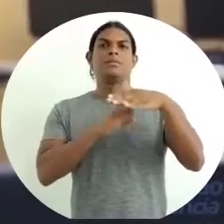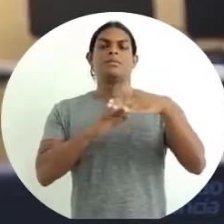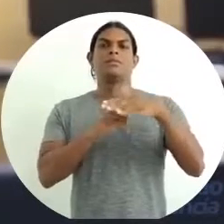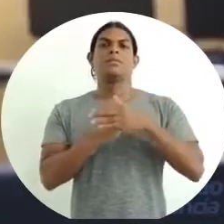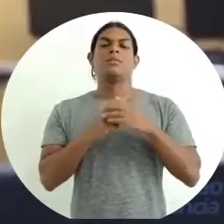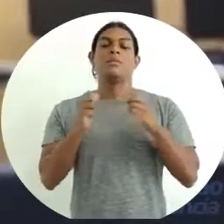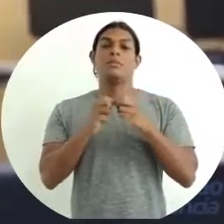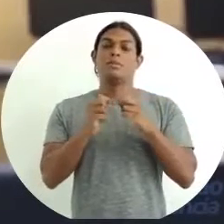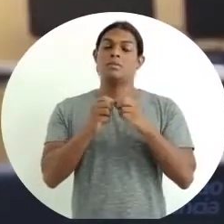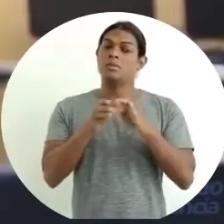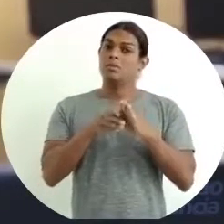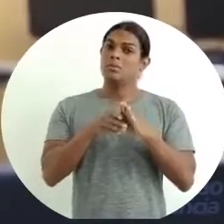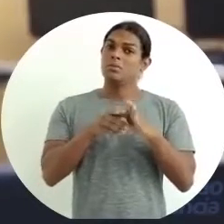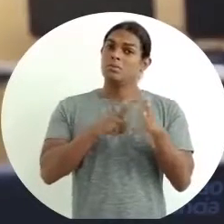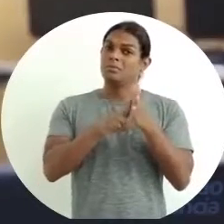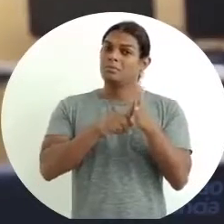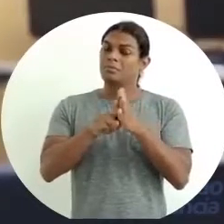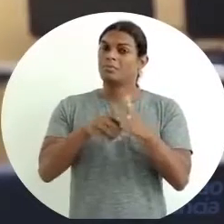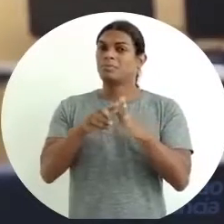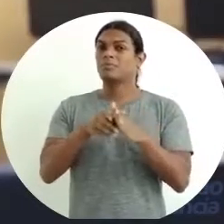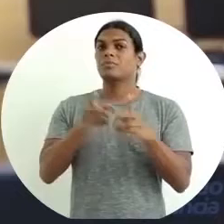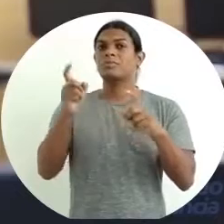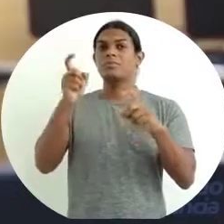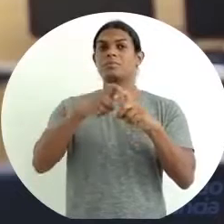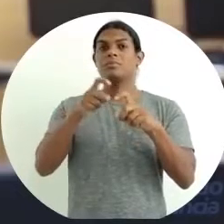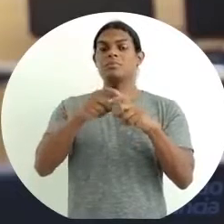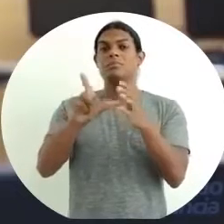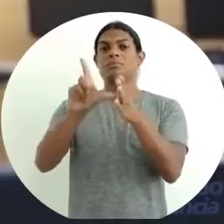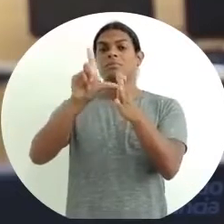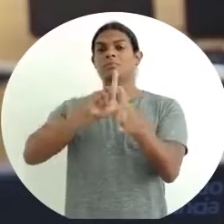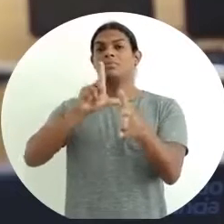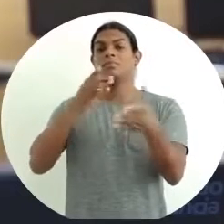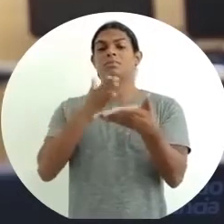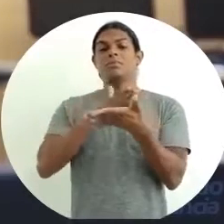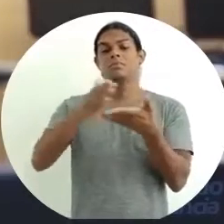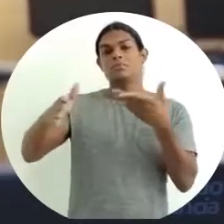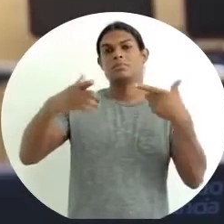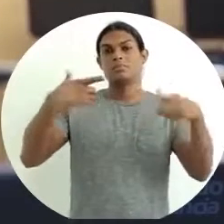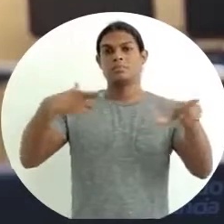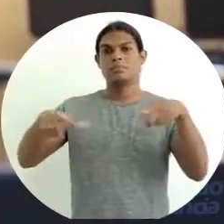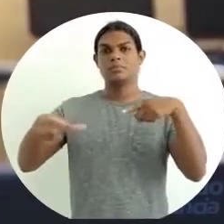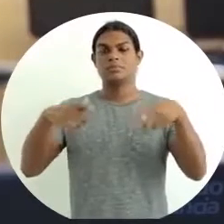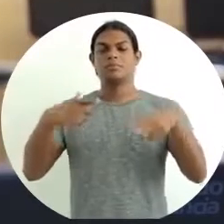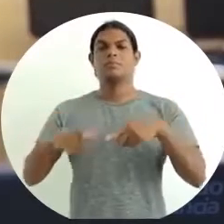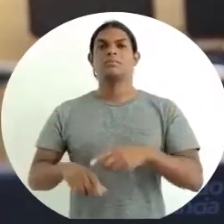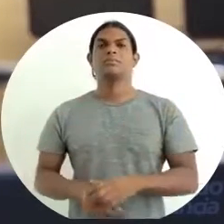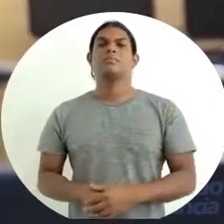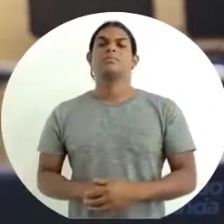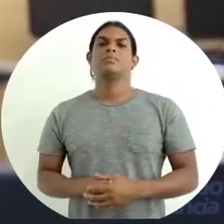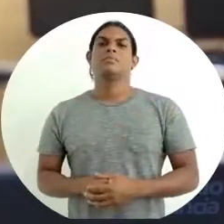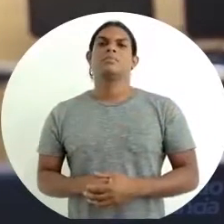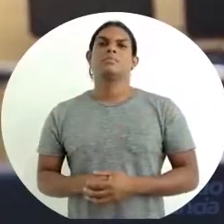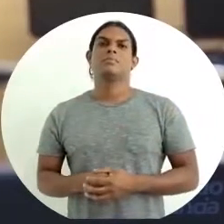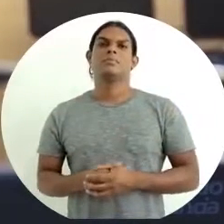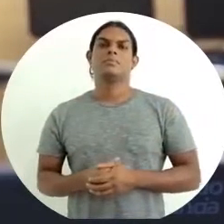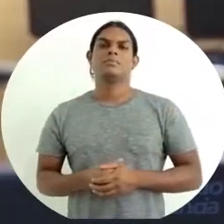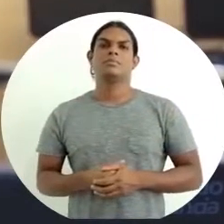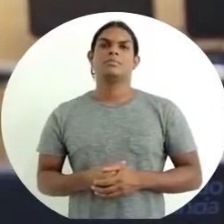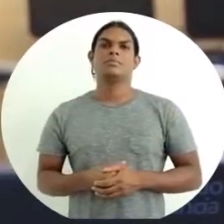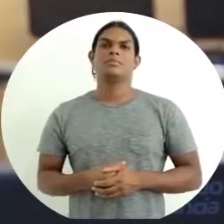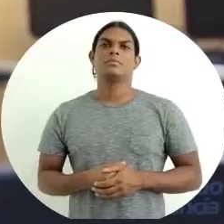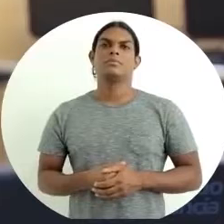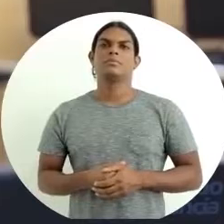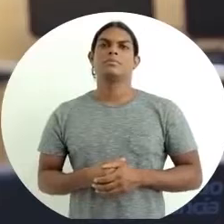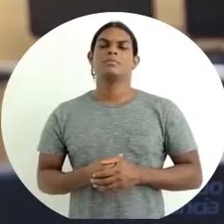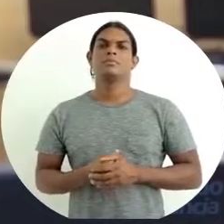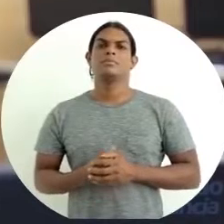exame admissional, demissional e exames periódicos, deixando os complementares para a exigibilidade